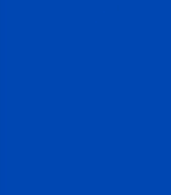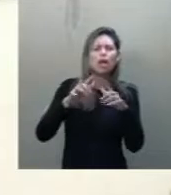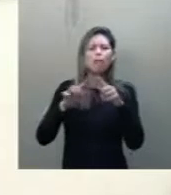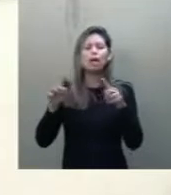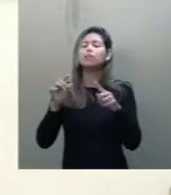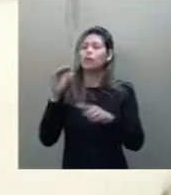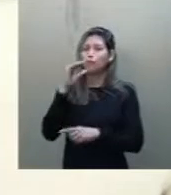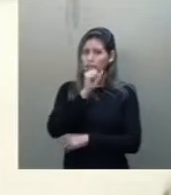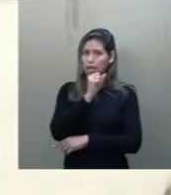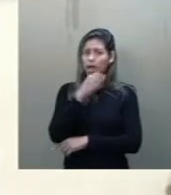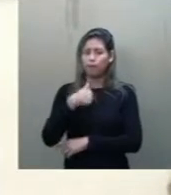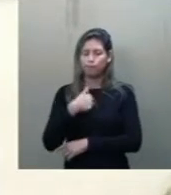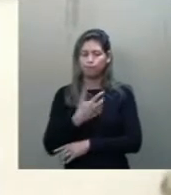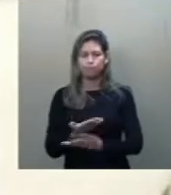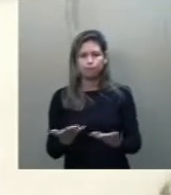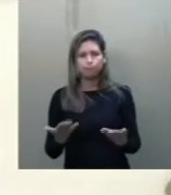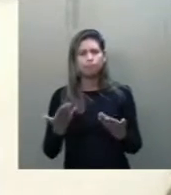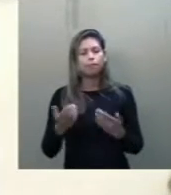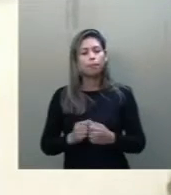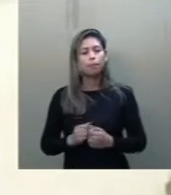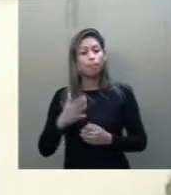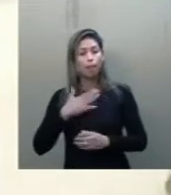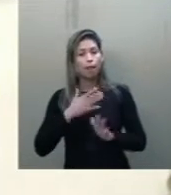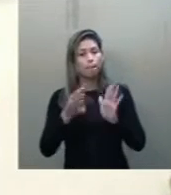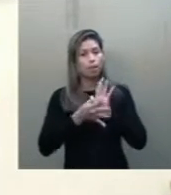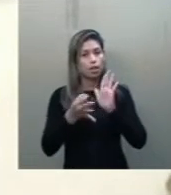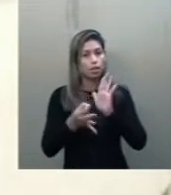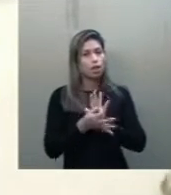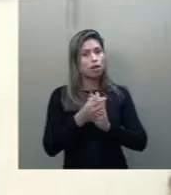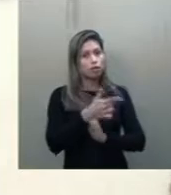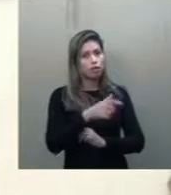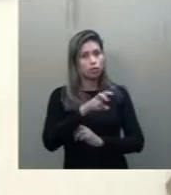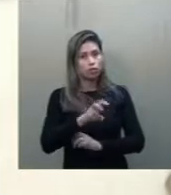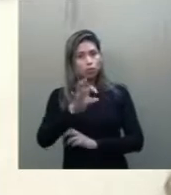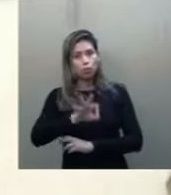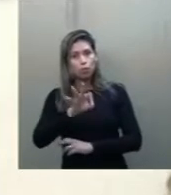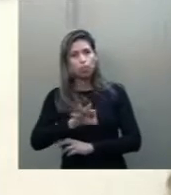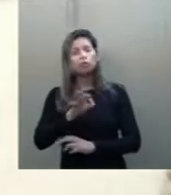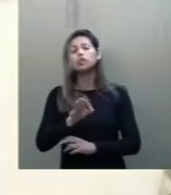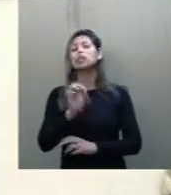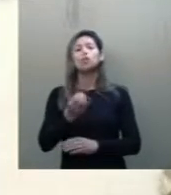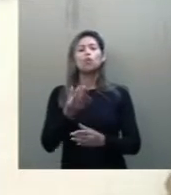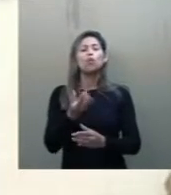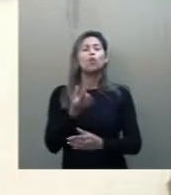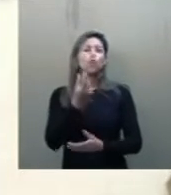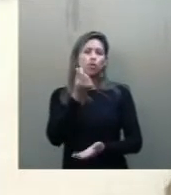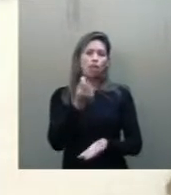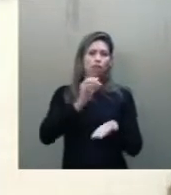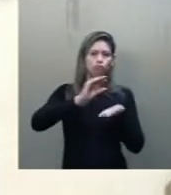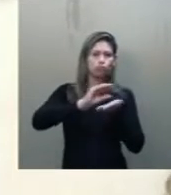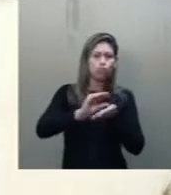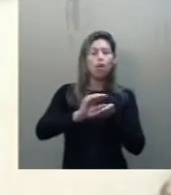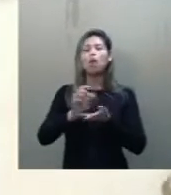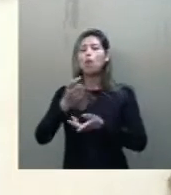Eu estou sugerindo que 25% dos valores da reserva de contingência prevista no